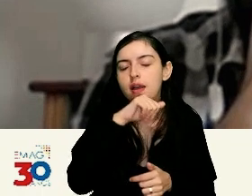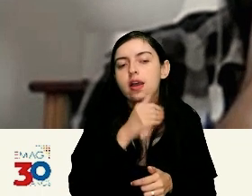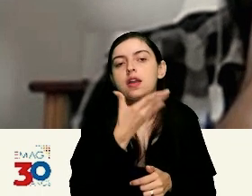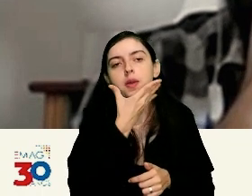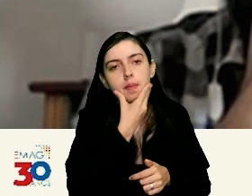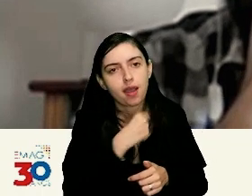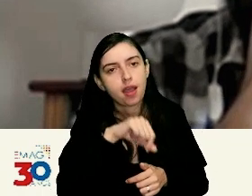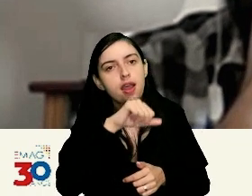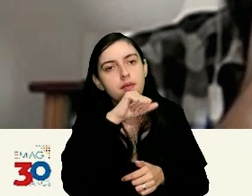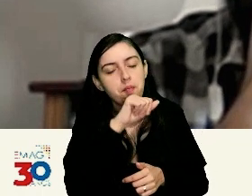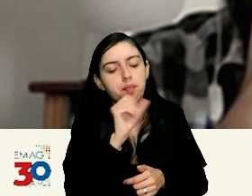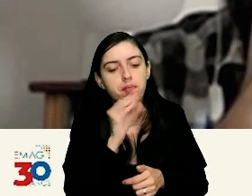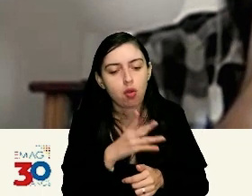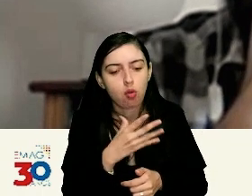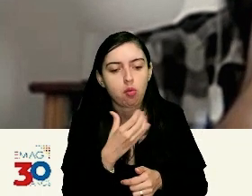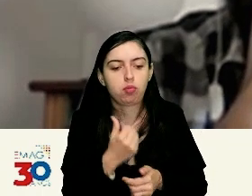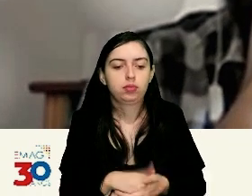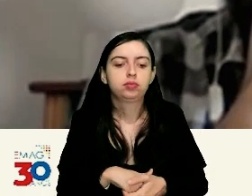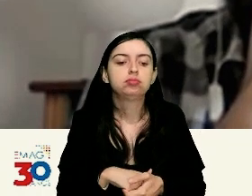acredita.